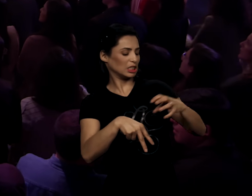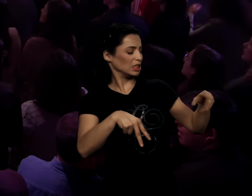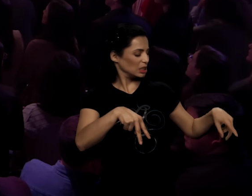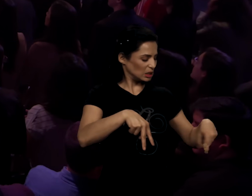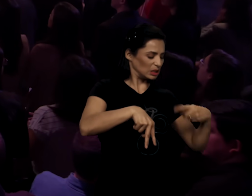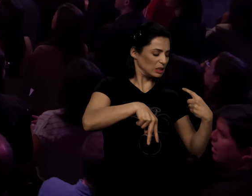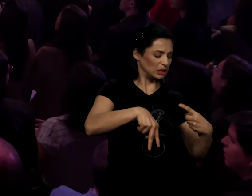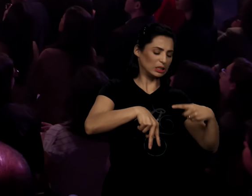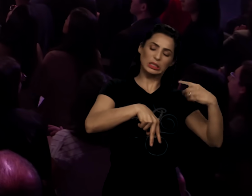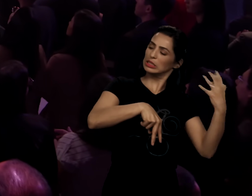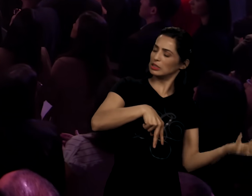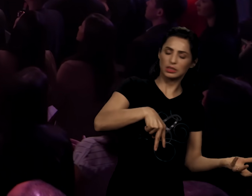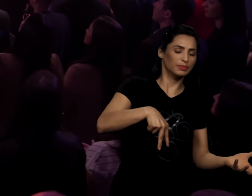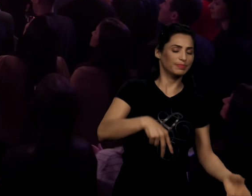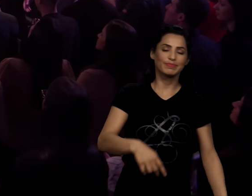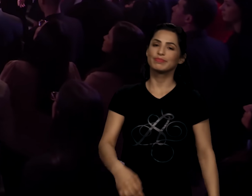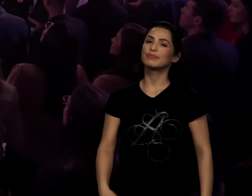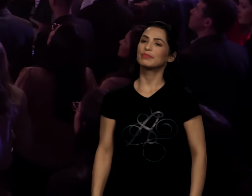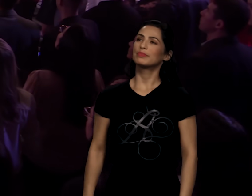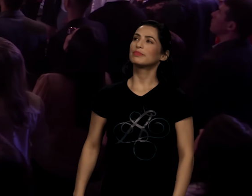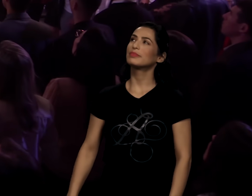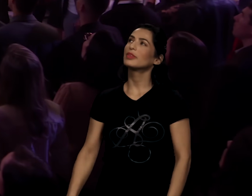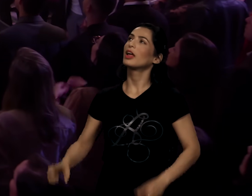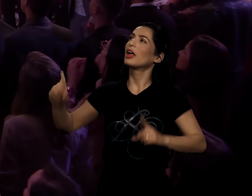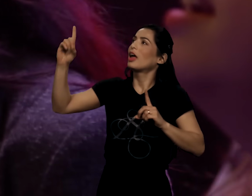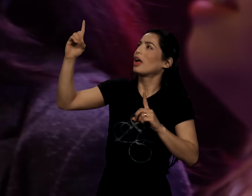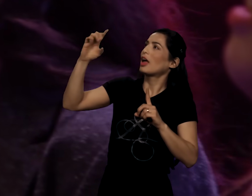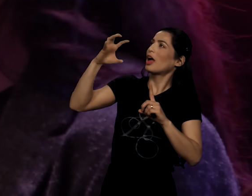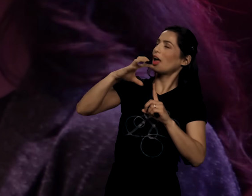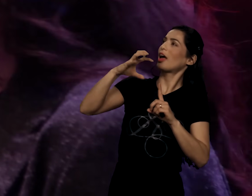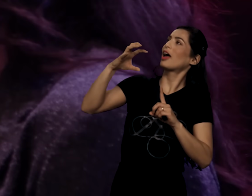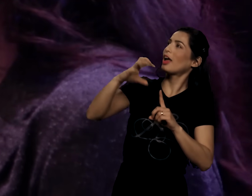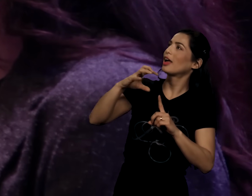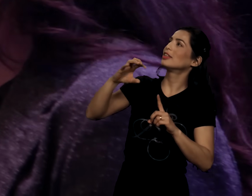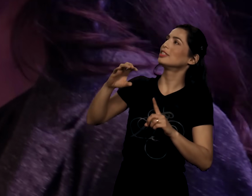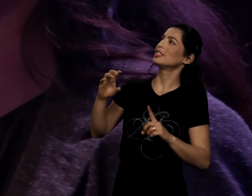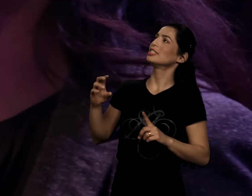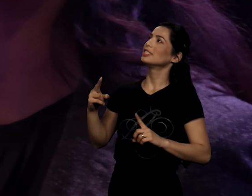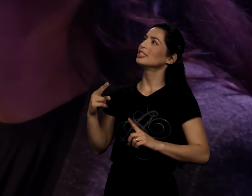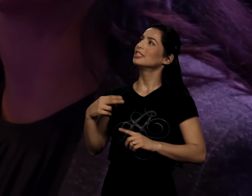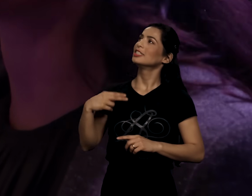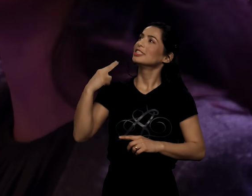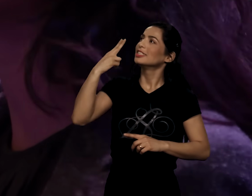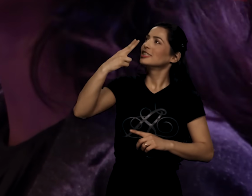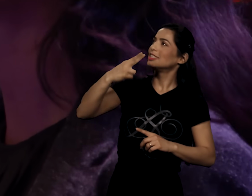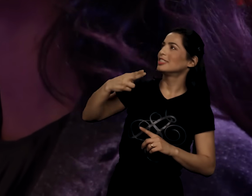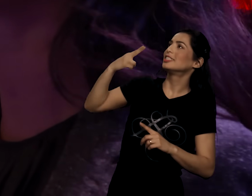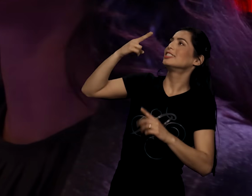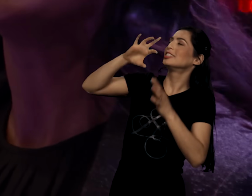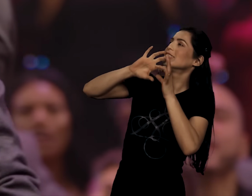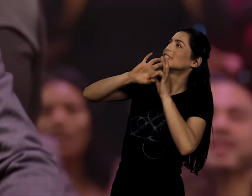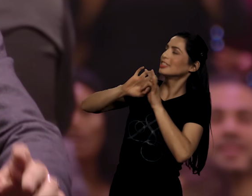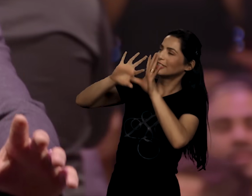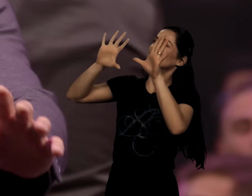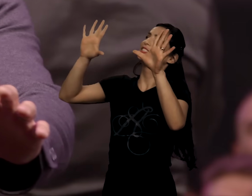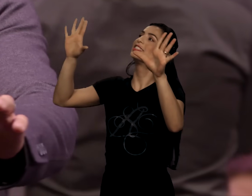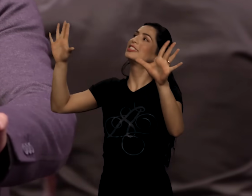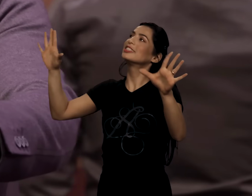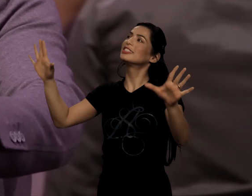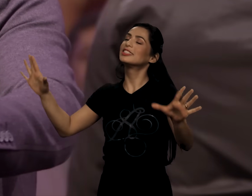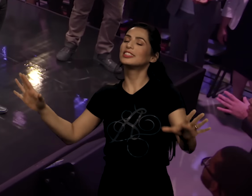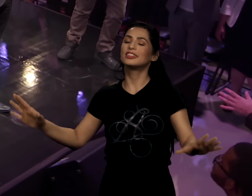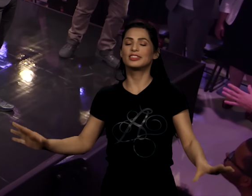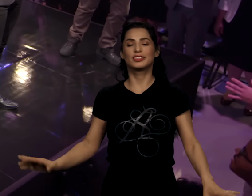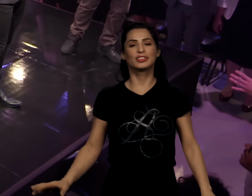Eu vou em frente, não há quem me convença. Vou permitir, o Senhor vai agir. Me